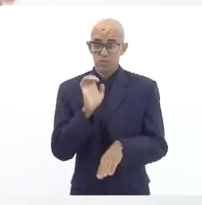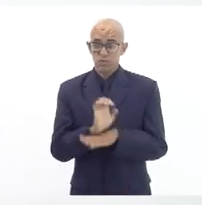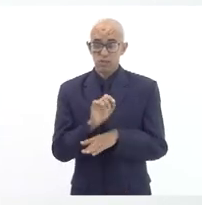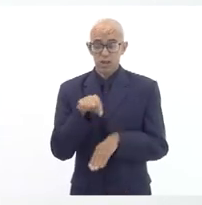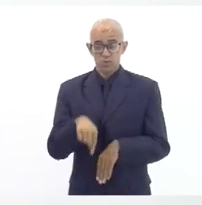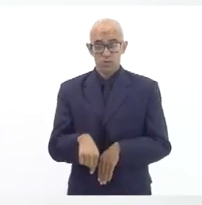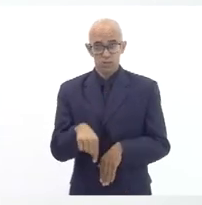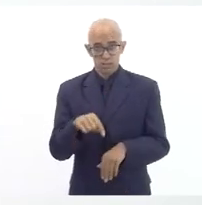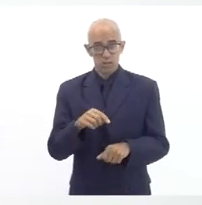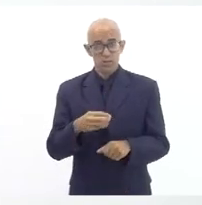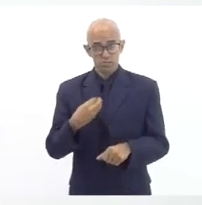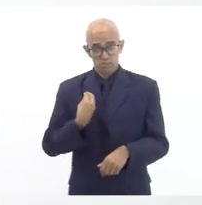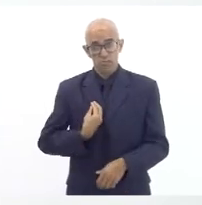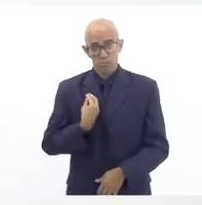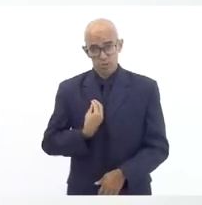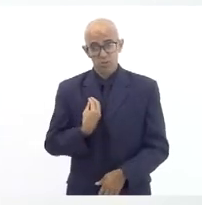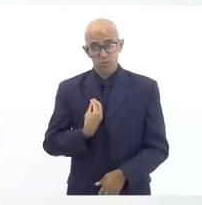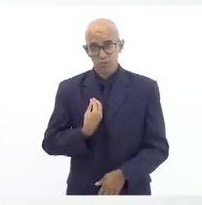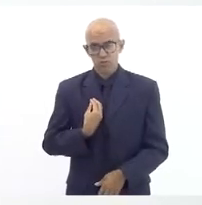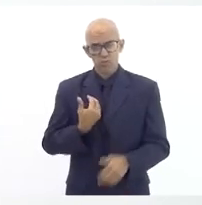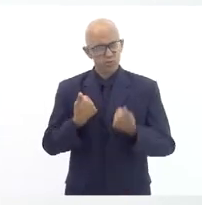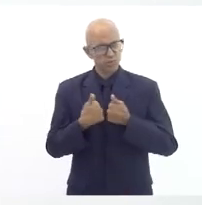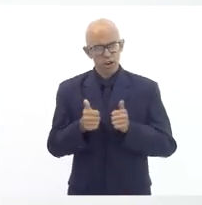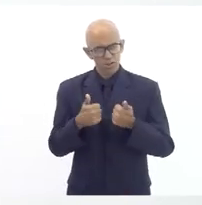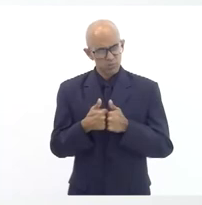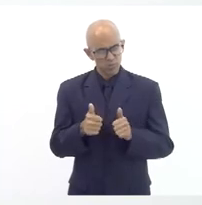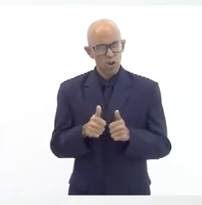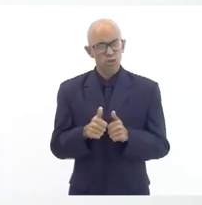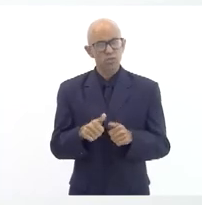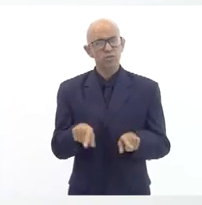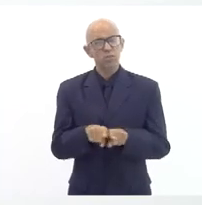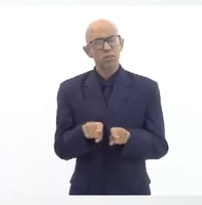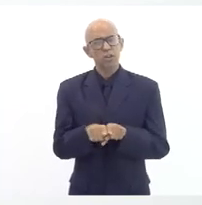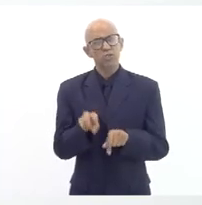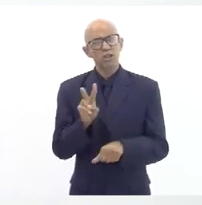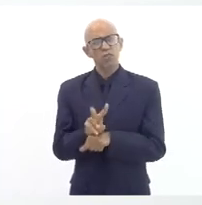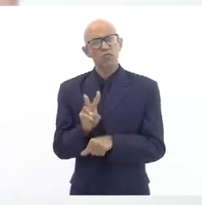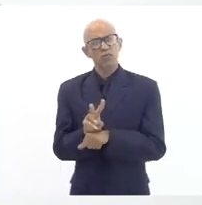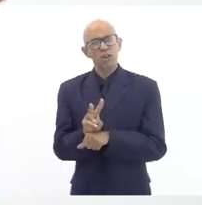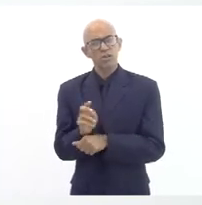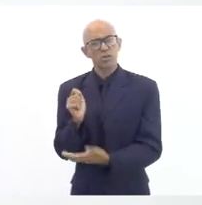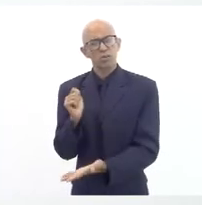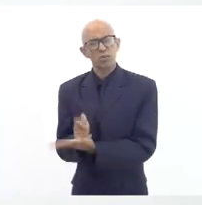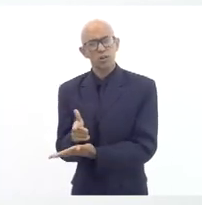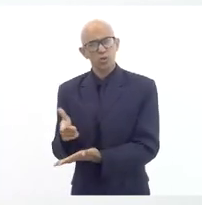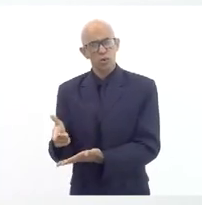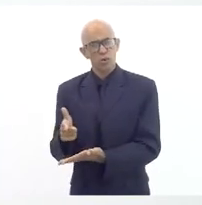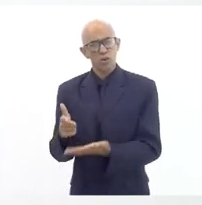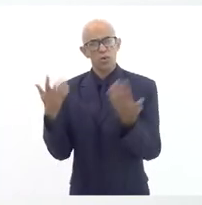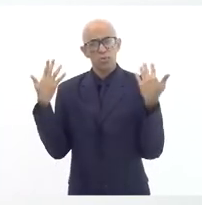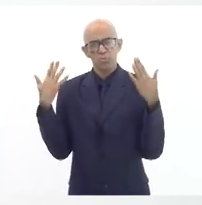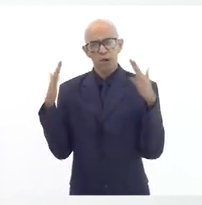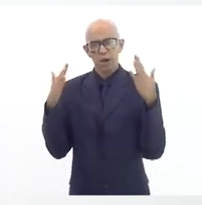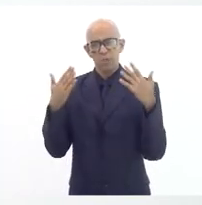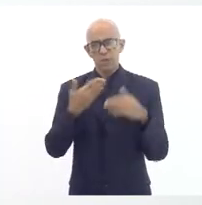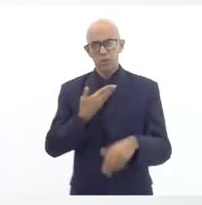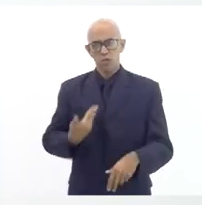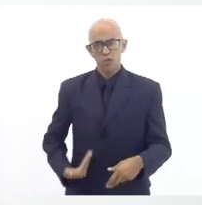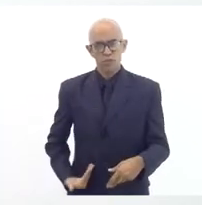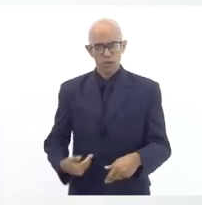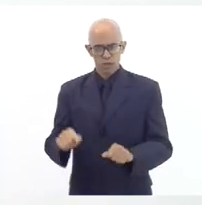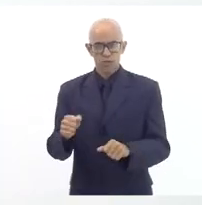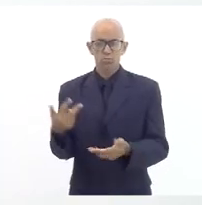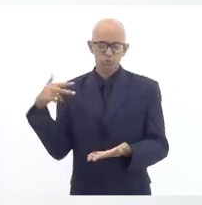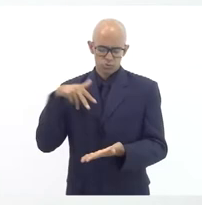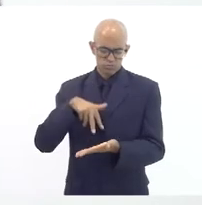secretário de Transporte, ao secretário de Defesa do Consumidor. Parabenizo ao governo do Estado por se fazer presente com dois